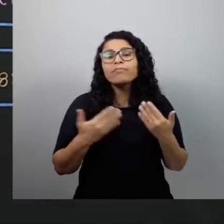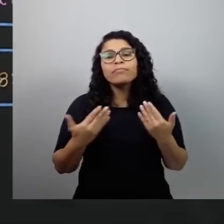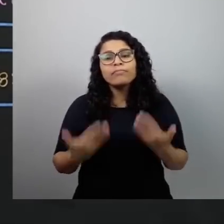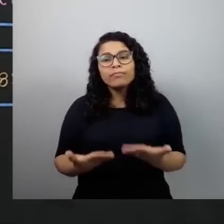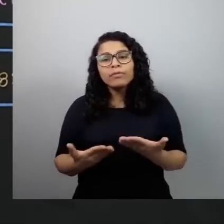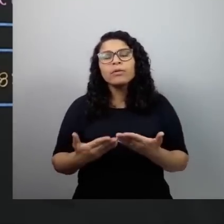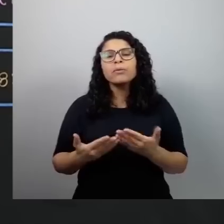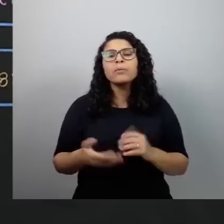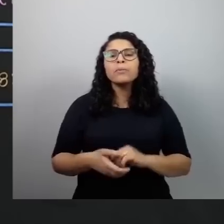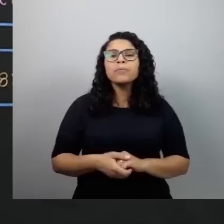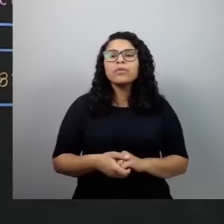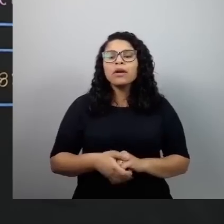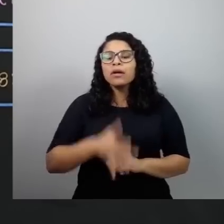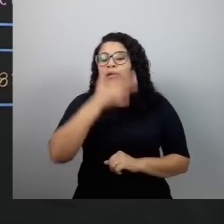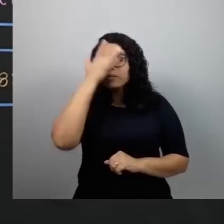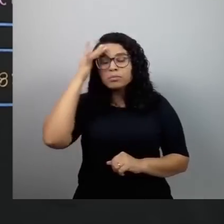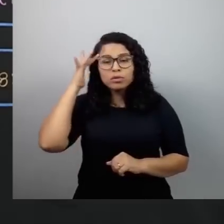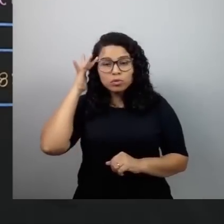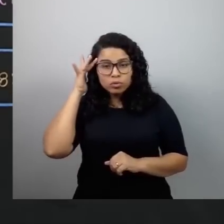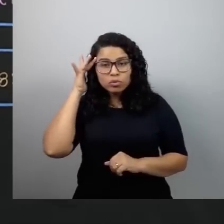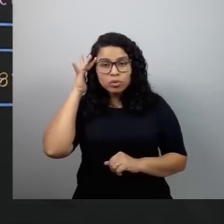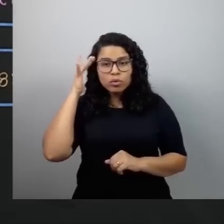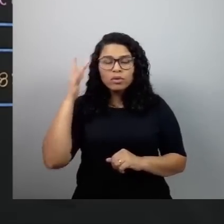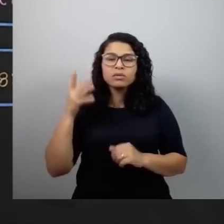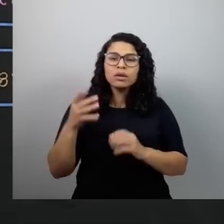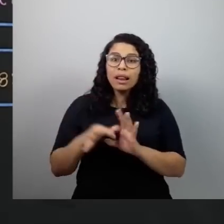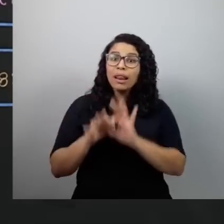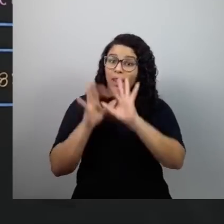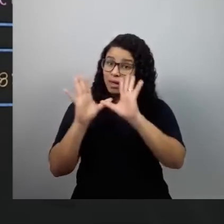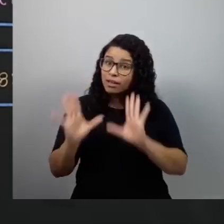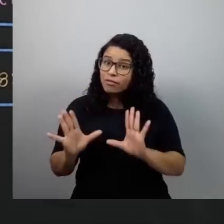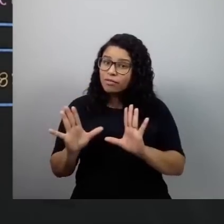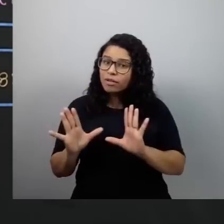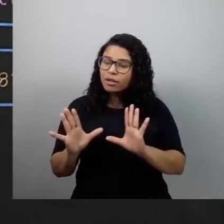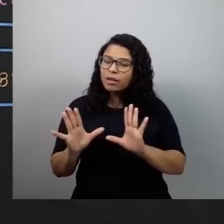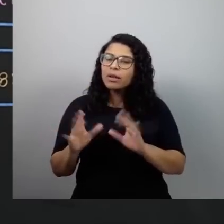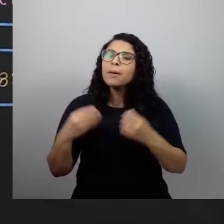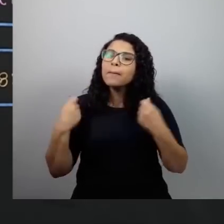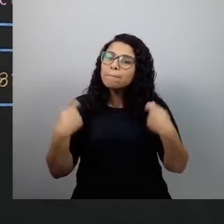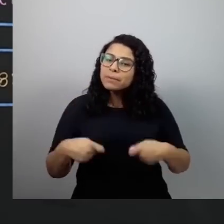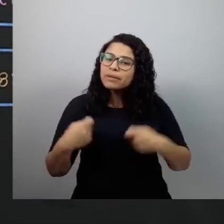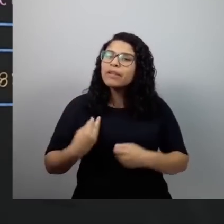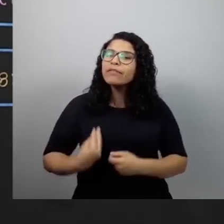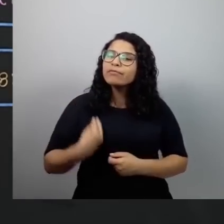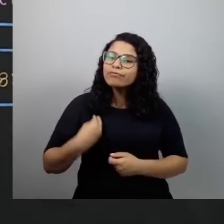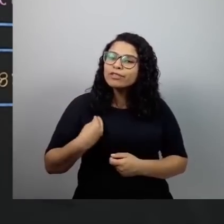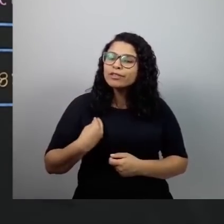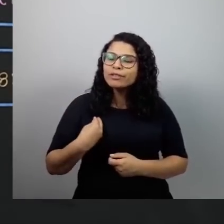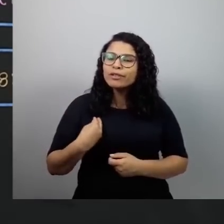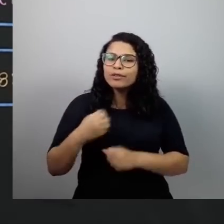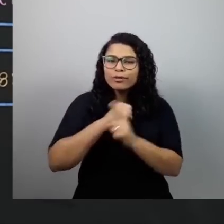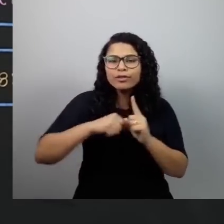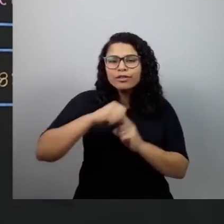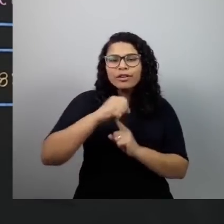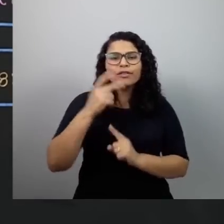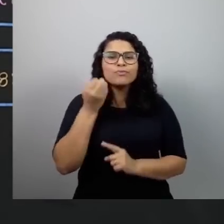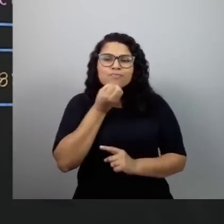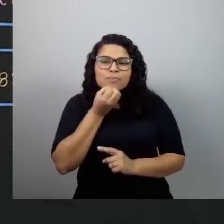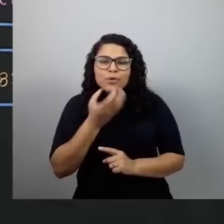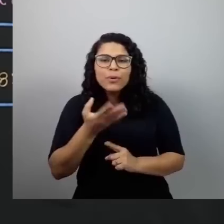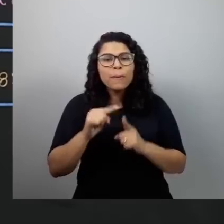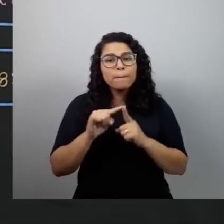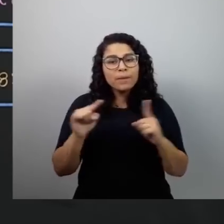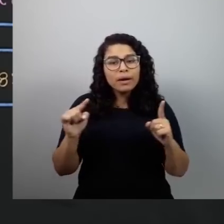egressos da escravidão, as pessoas que tinham deixado de ser escravas, uma condição digna. Né? Essa igualdade na